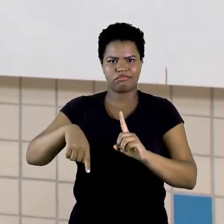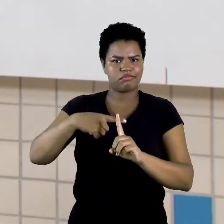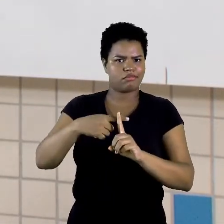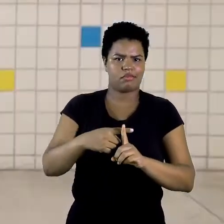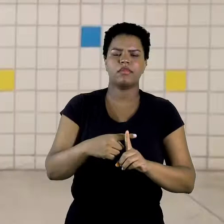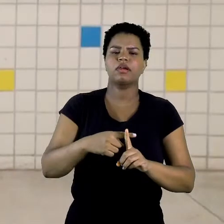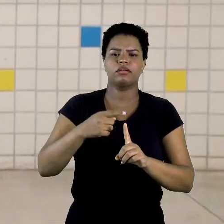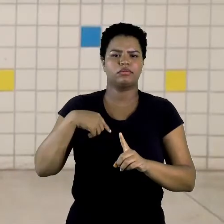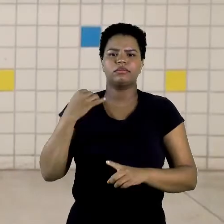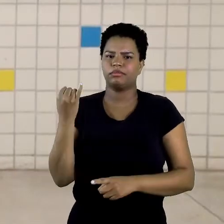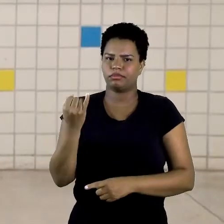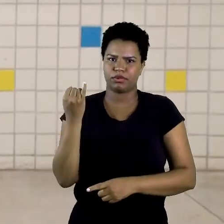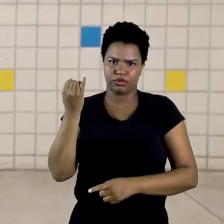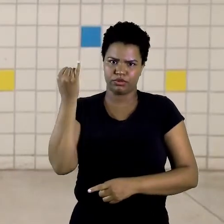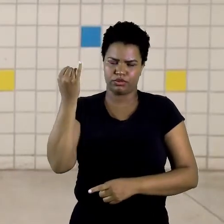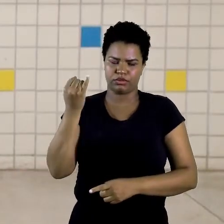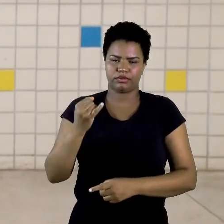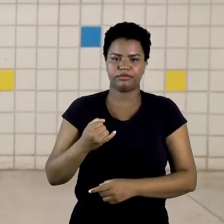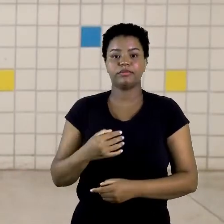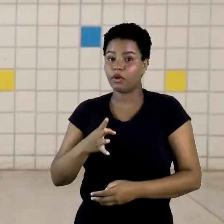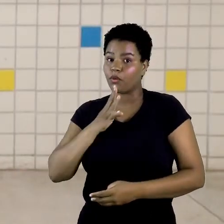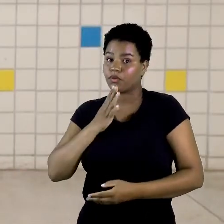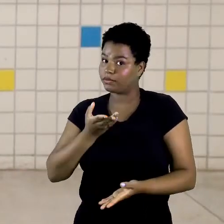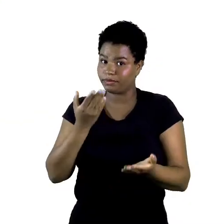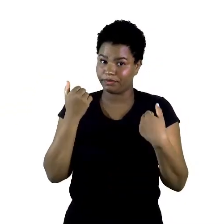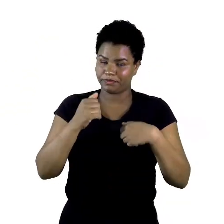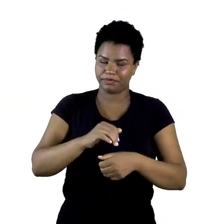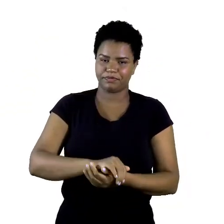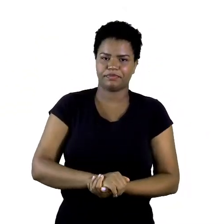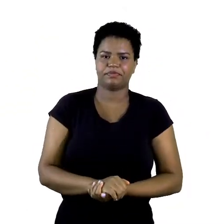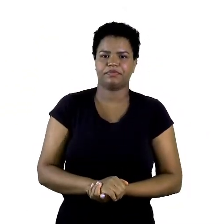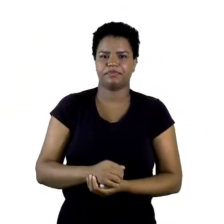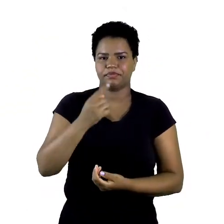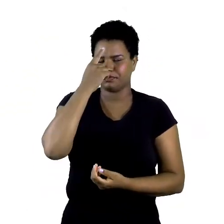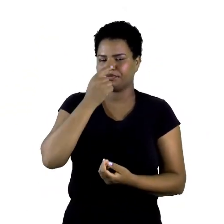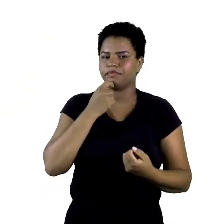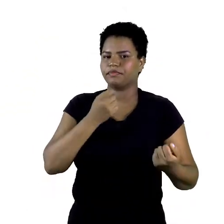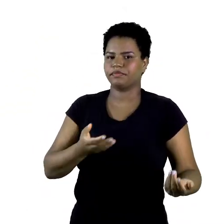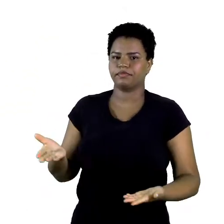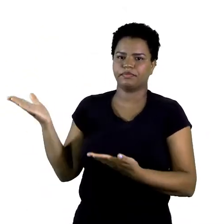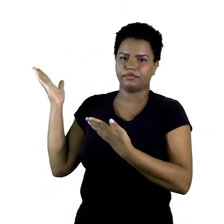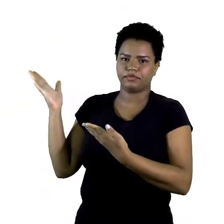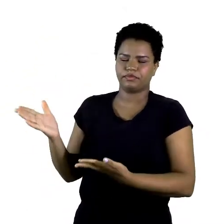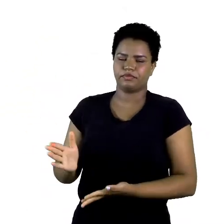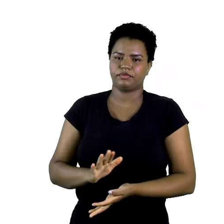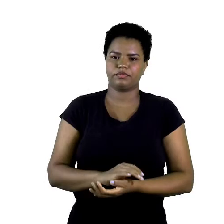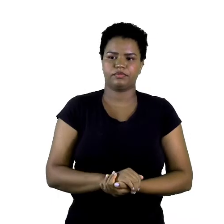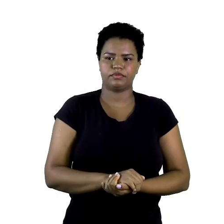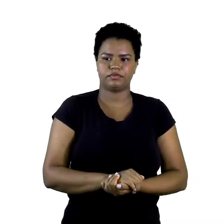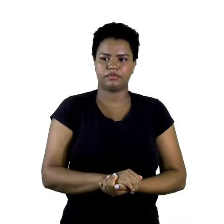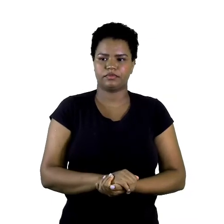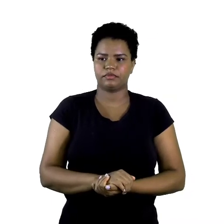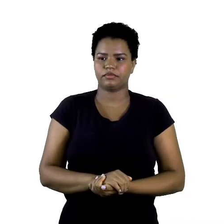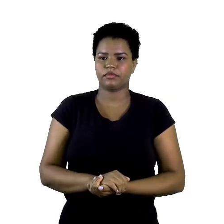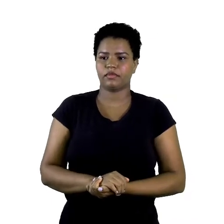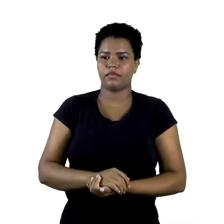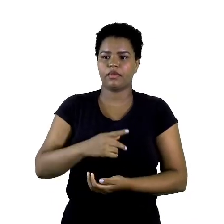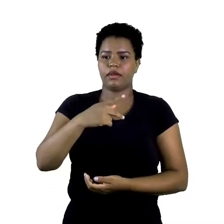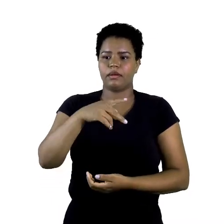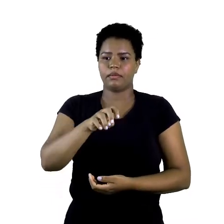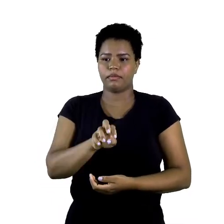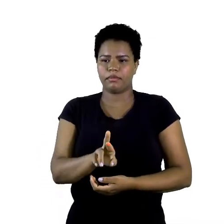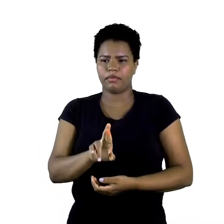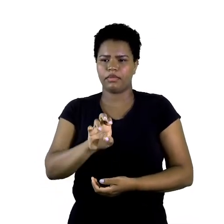são realizados. Vamos lá conhecer os 3 movimentos? Dá uma olhadinha na tela aí de vocês. Vamos lá. Precessão,